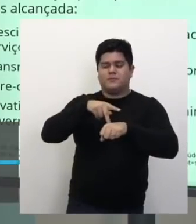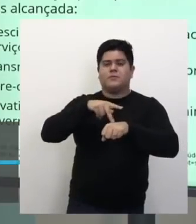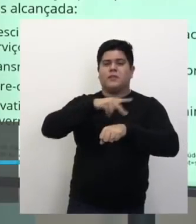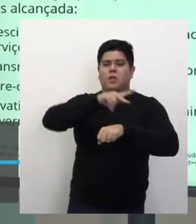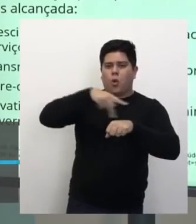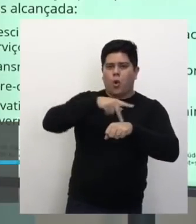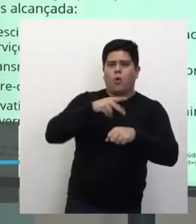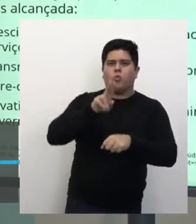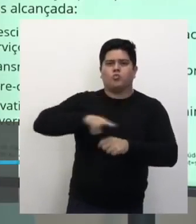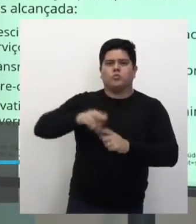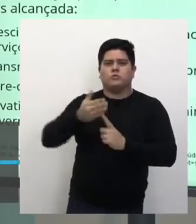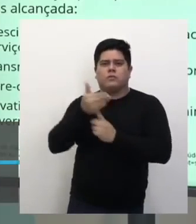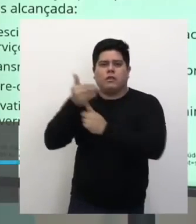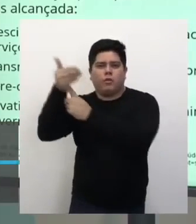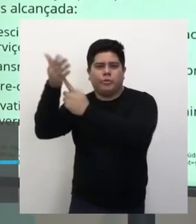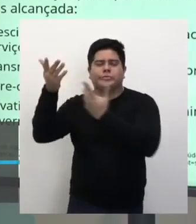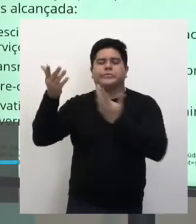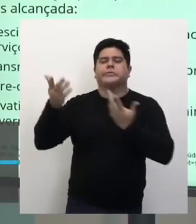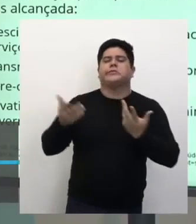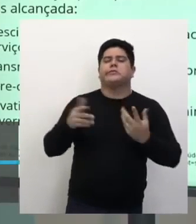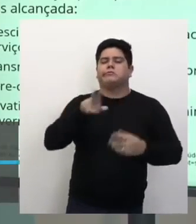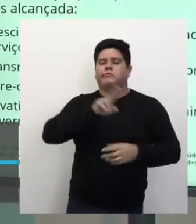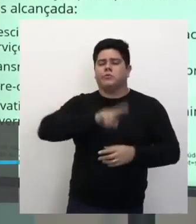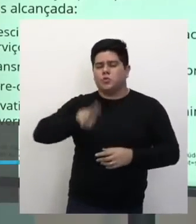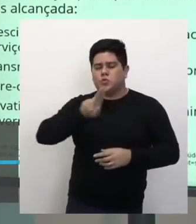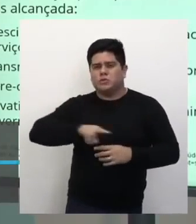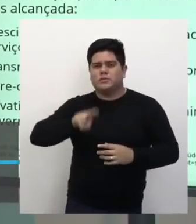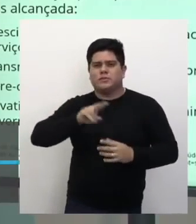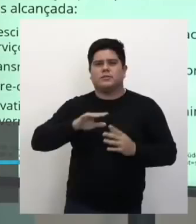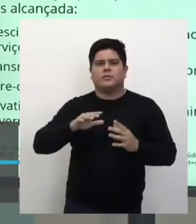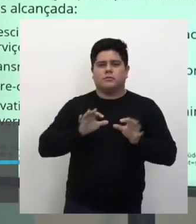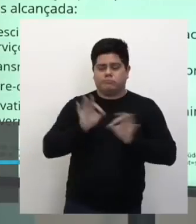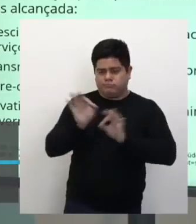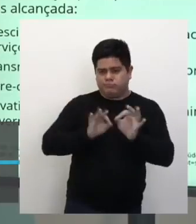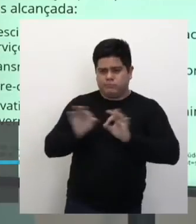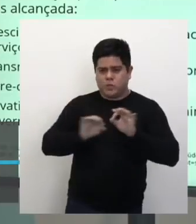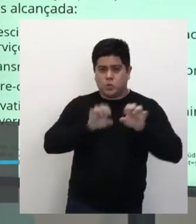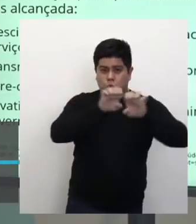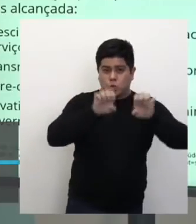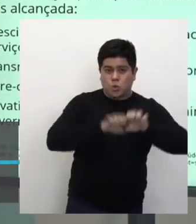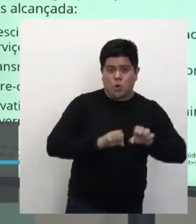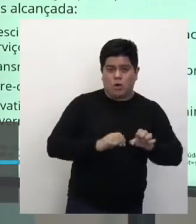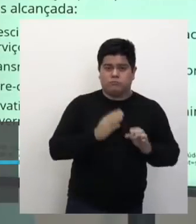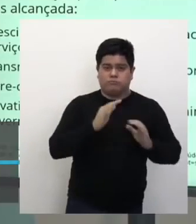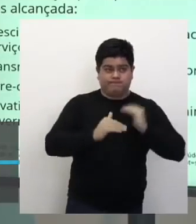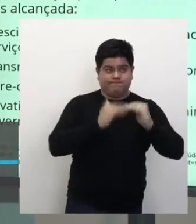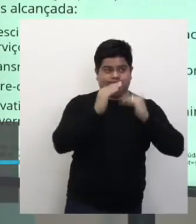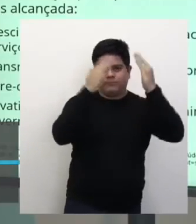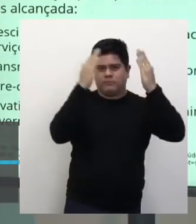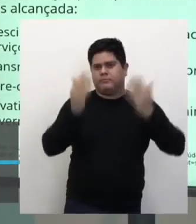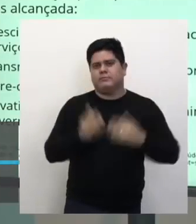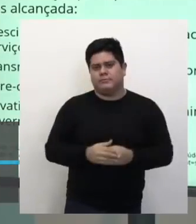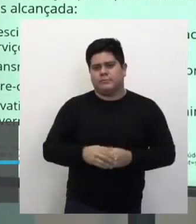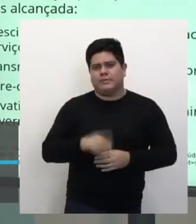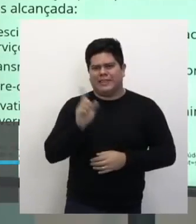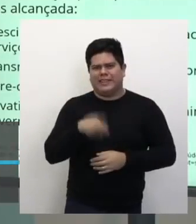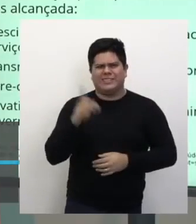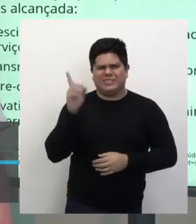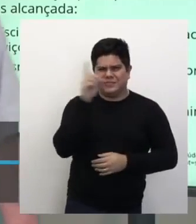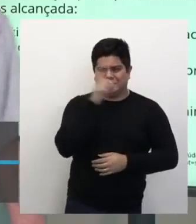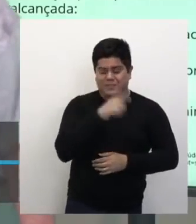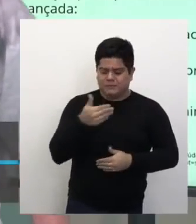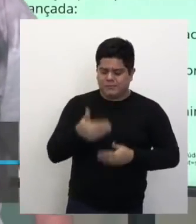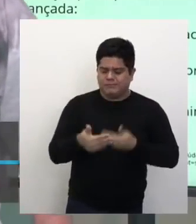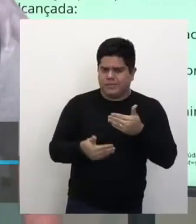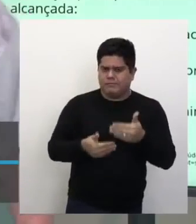tecnologia, da inovação e, logicamente, modernizando a sua infraestrutura, né? É um passo difícil de fazer,